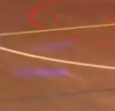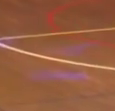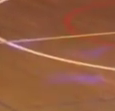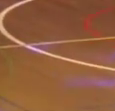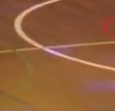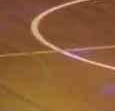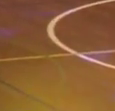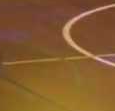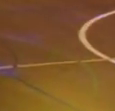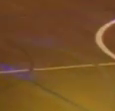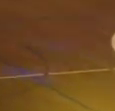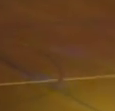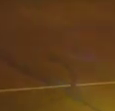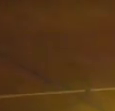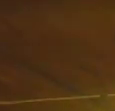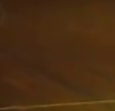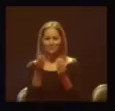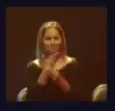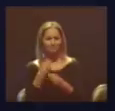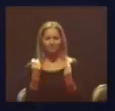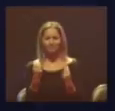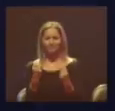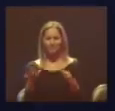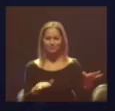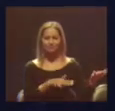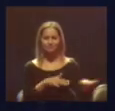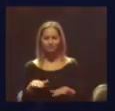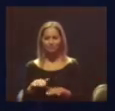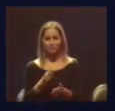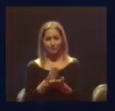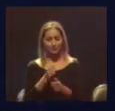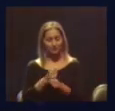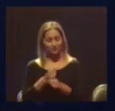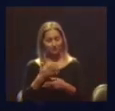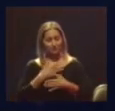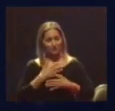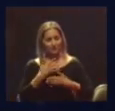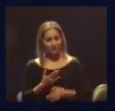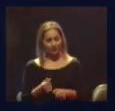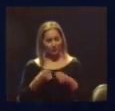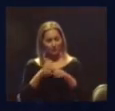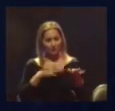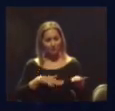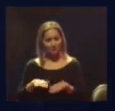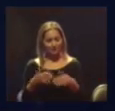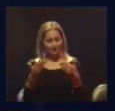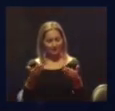parabéns e obrigada pela belíssima e animada atuação. Só profissionais conseguem patinar desta